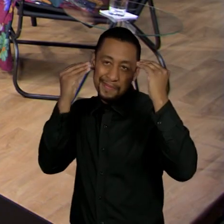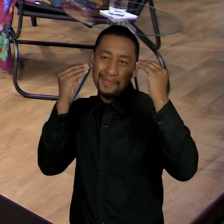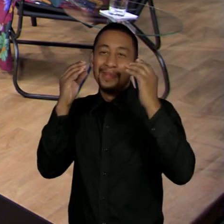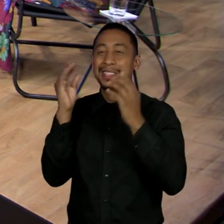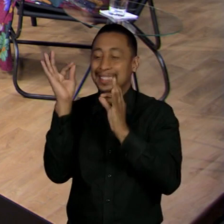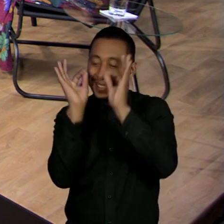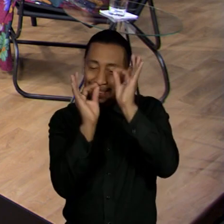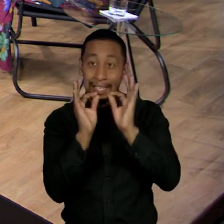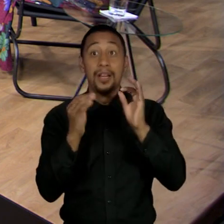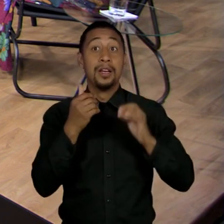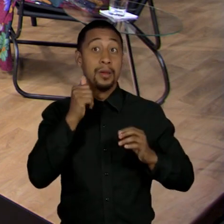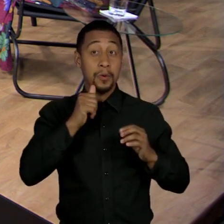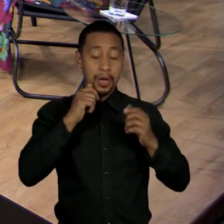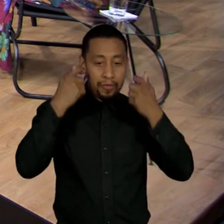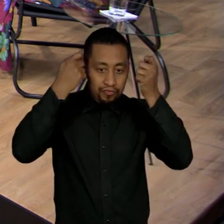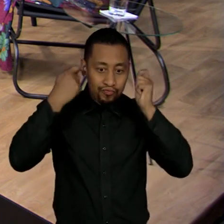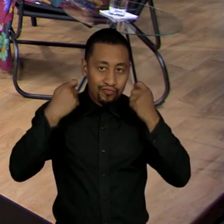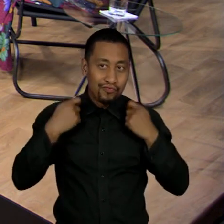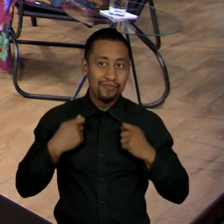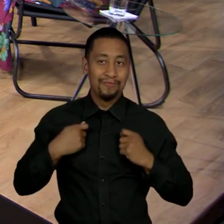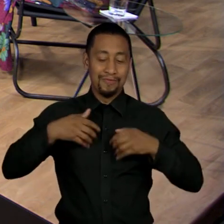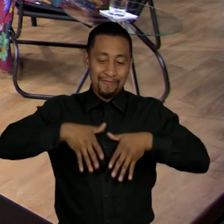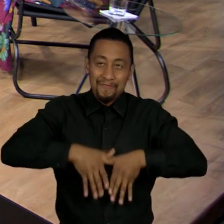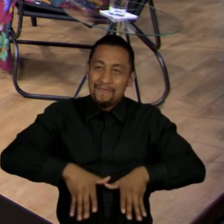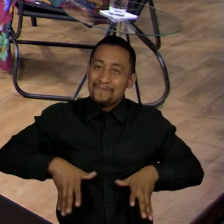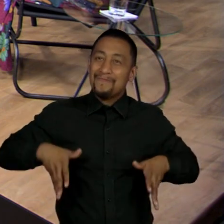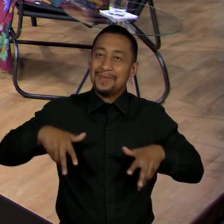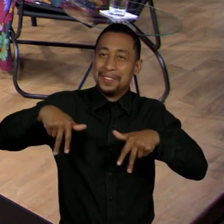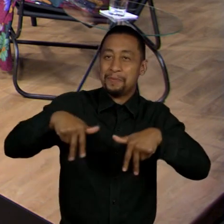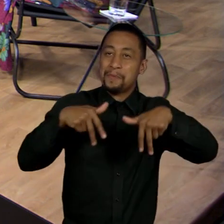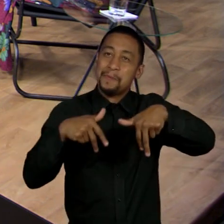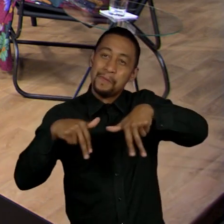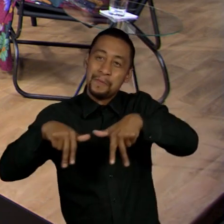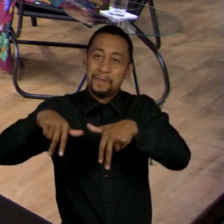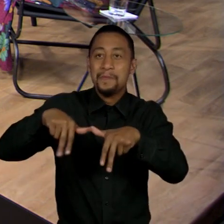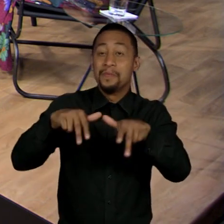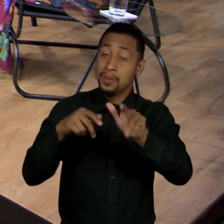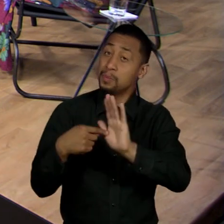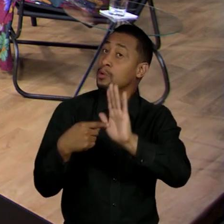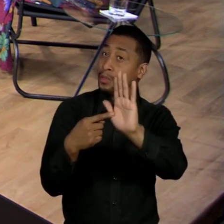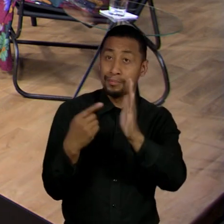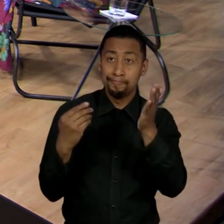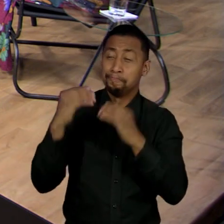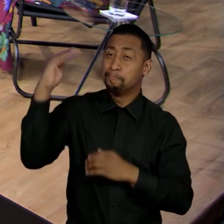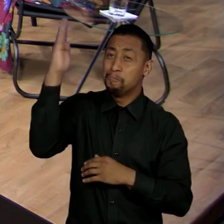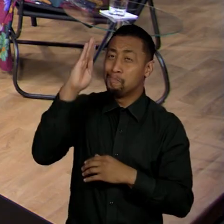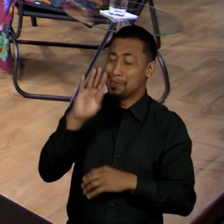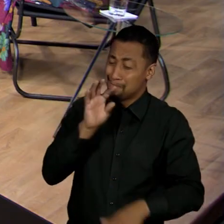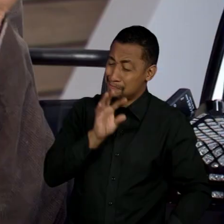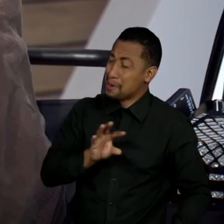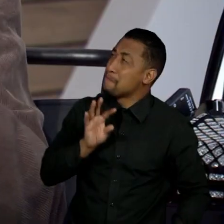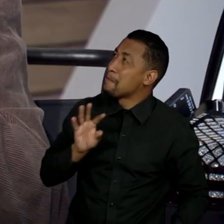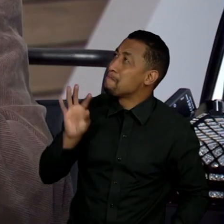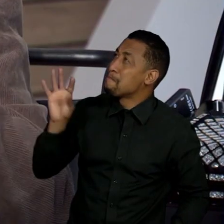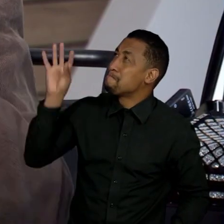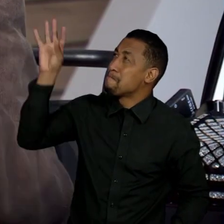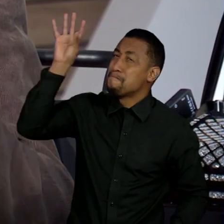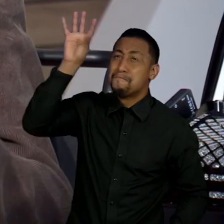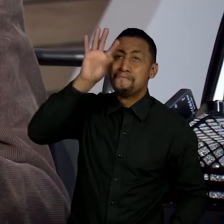ele é um gênero musical regional com a dimensão nacional e que está